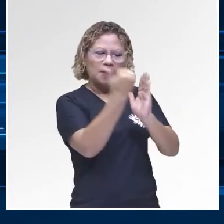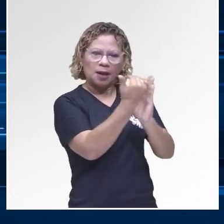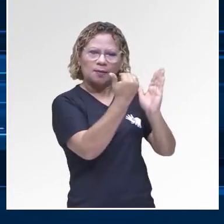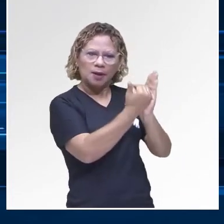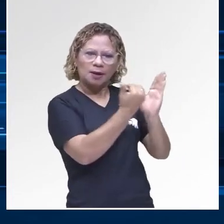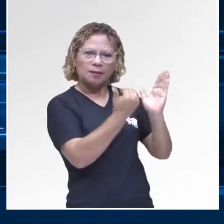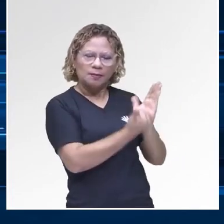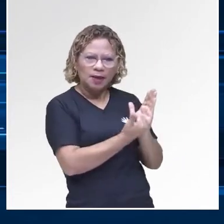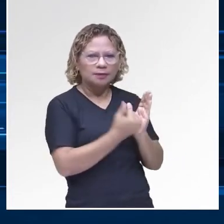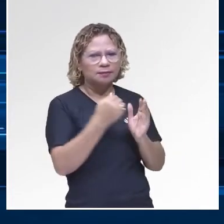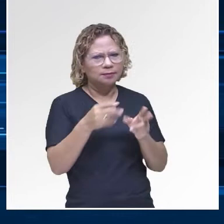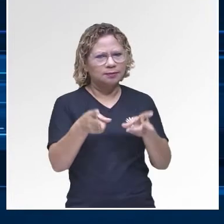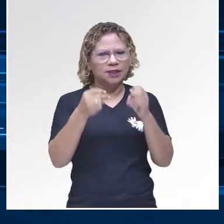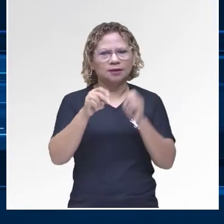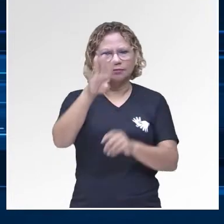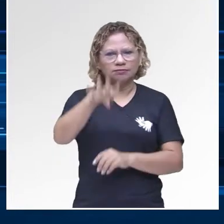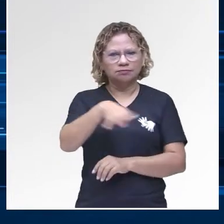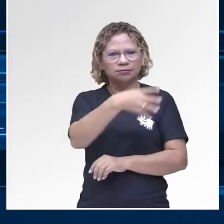que